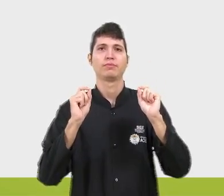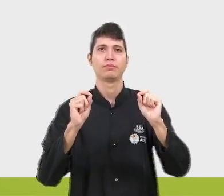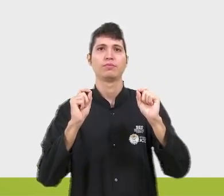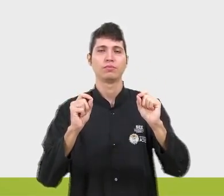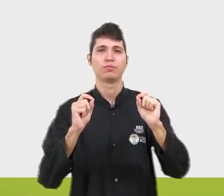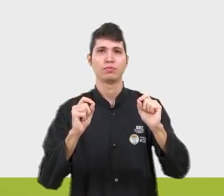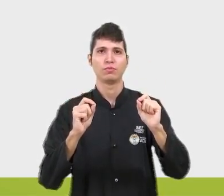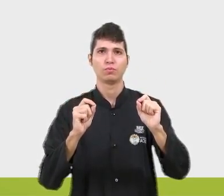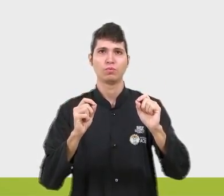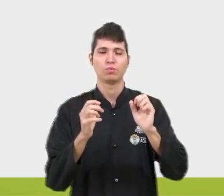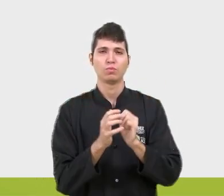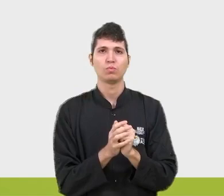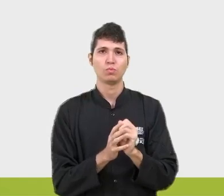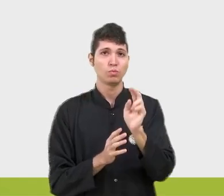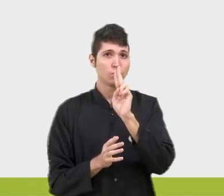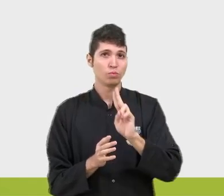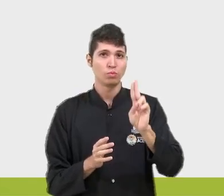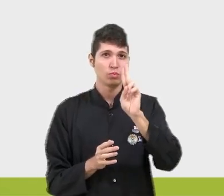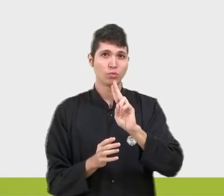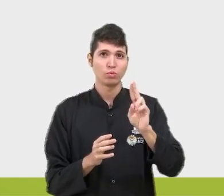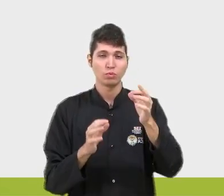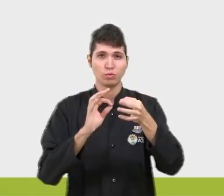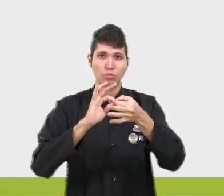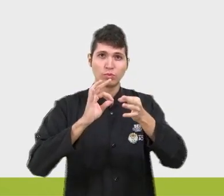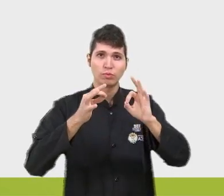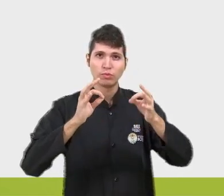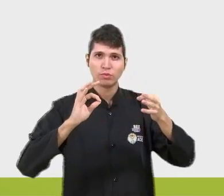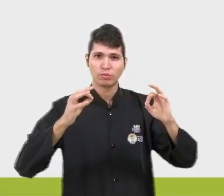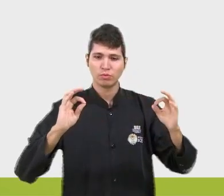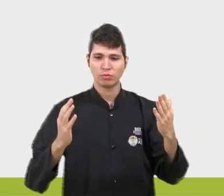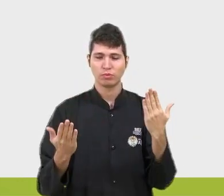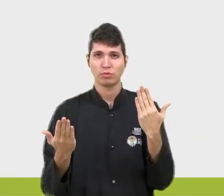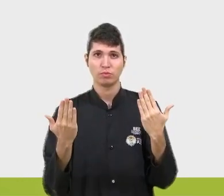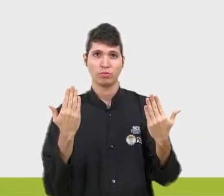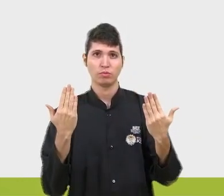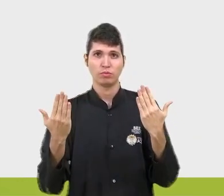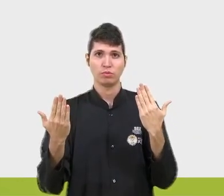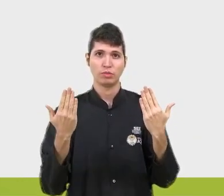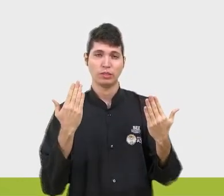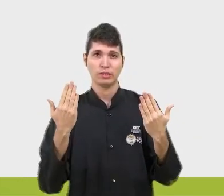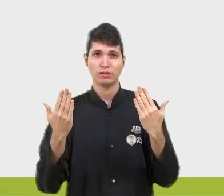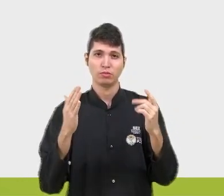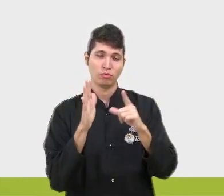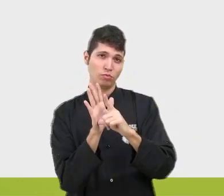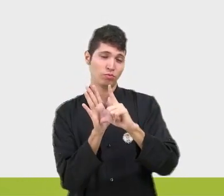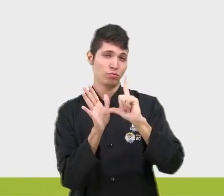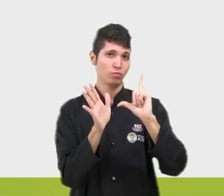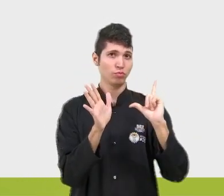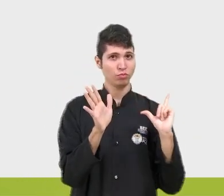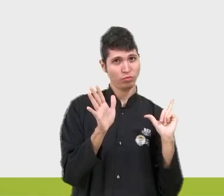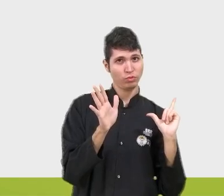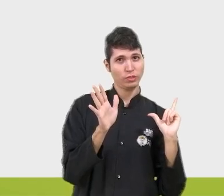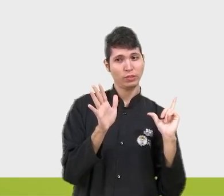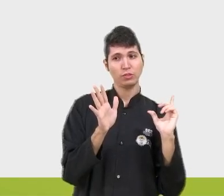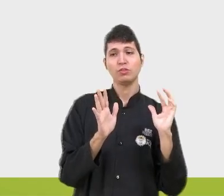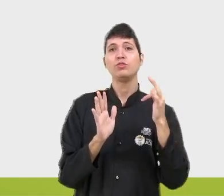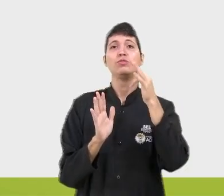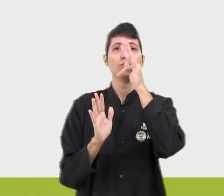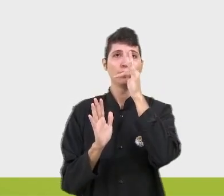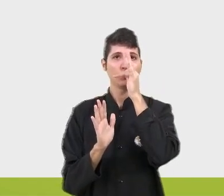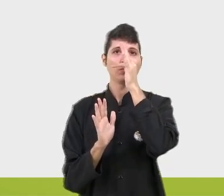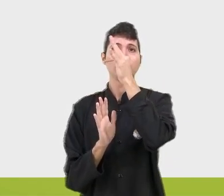recurso coesivo, né, para fazer uma espécie de comparação entre o que foi dito anteriormente e o que vai